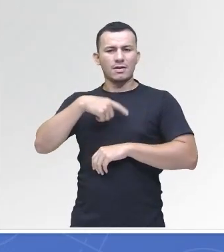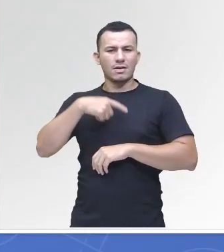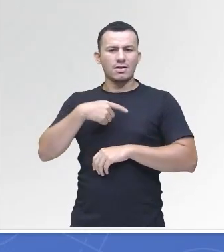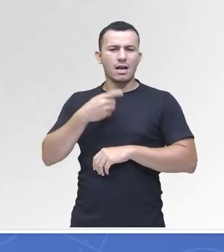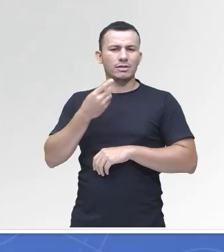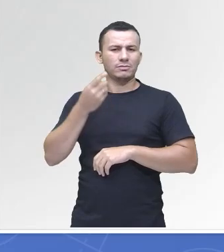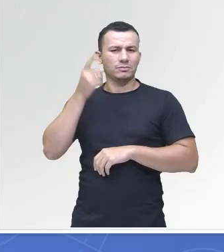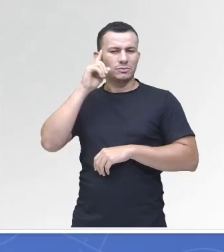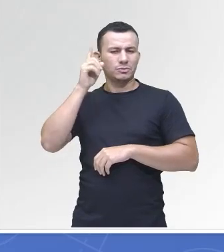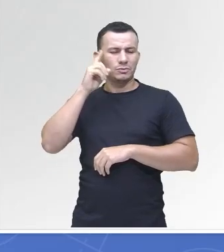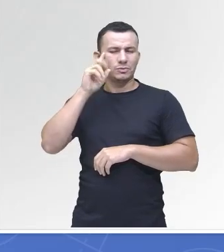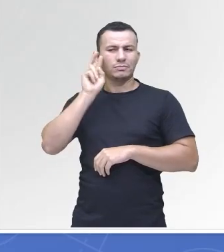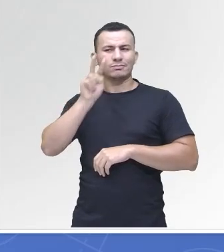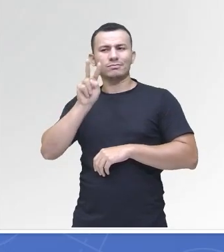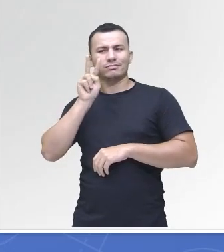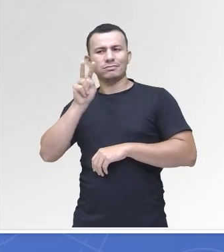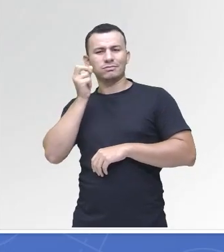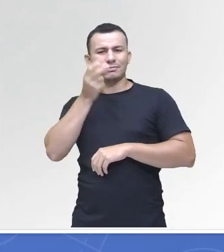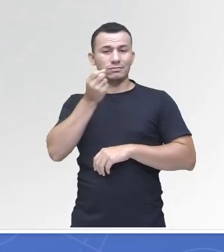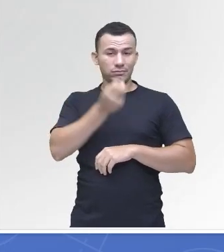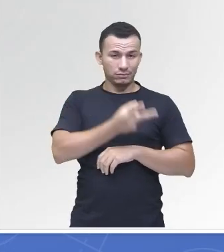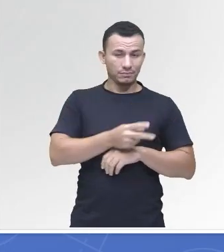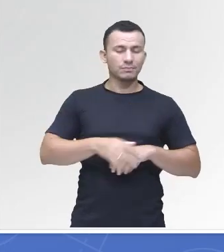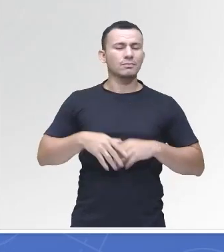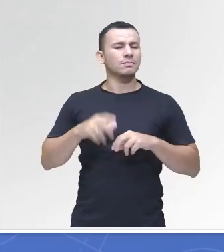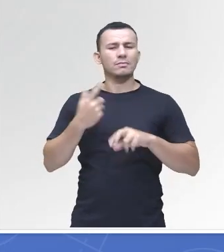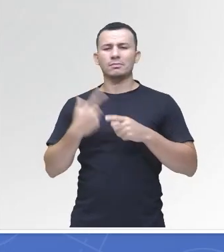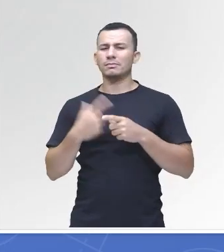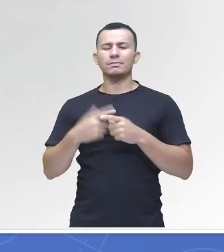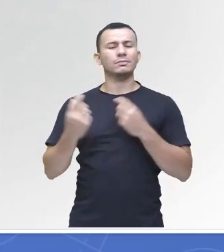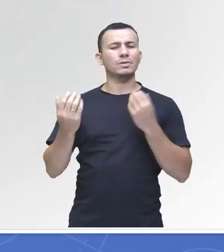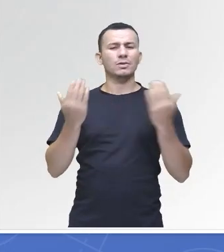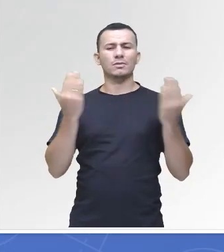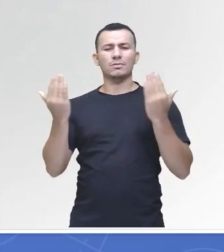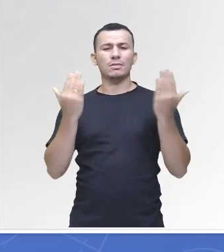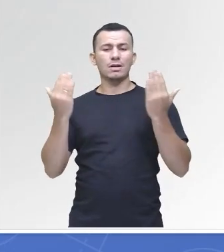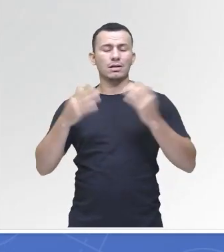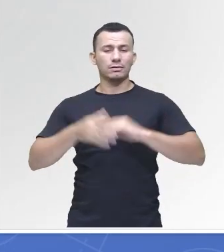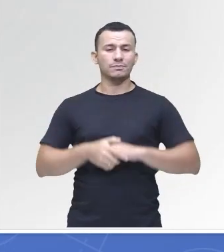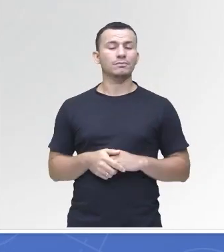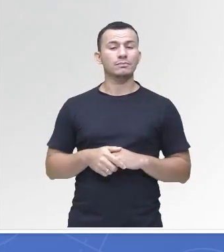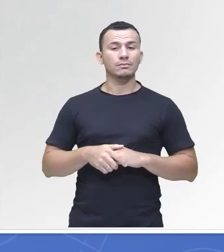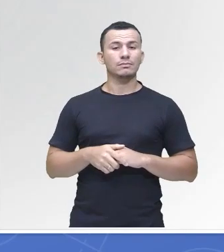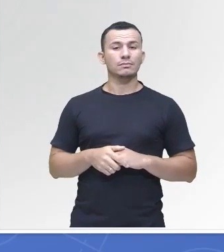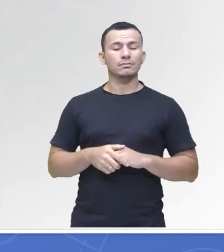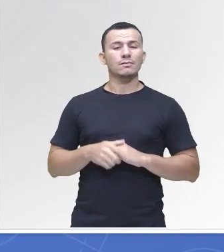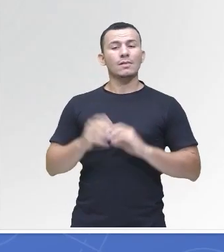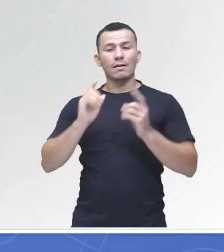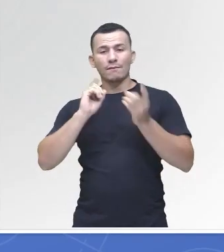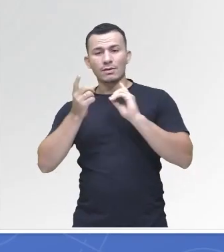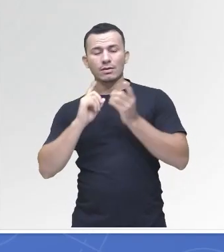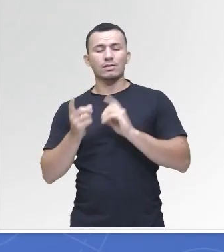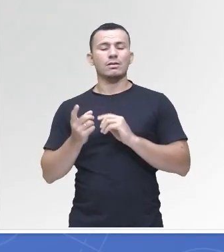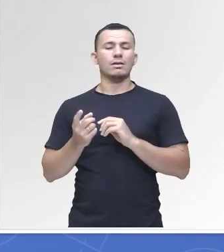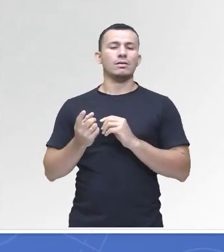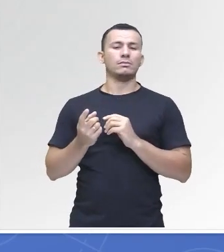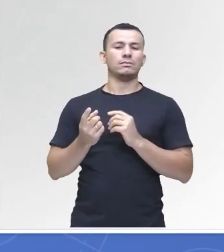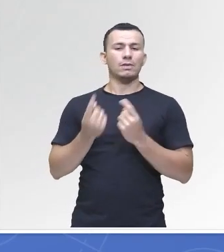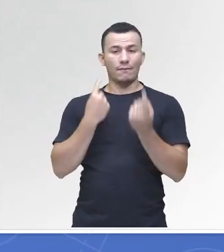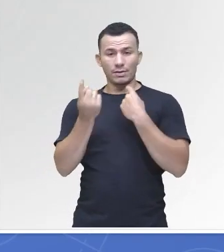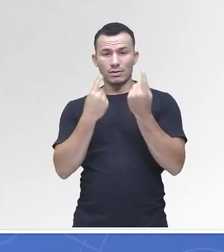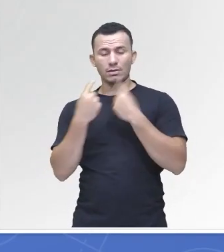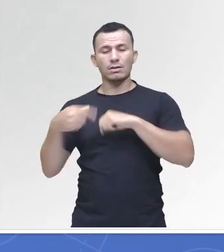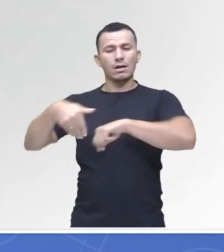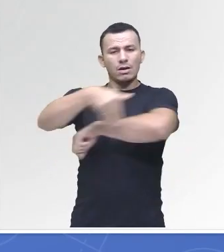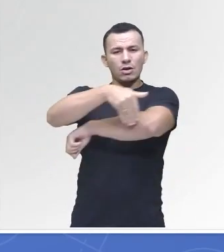na cidade. Por que a gente faz essa comparação? Né? Quando a gente tem uma avenida, tem uma rua, o que ela faz? O transporte. Né?